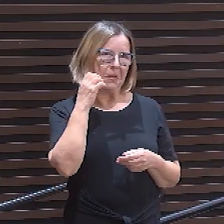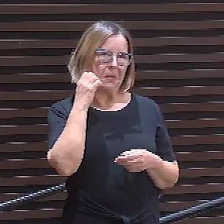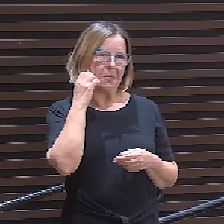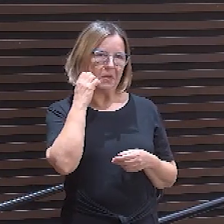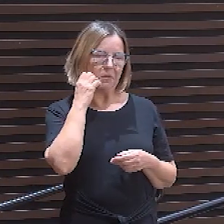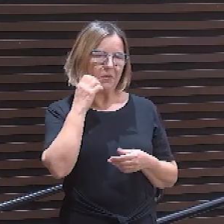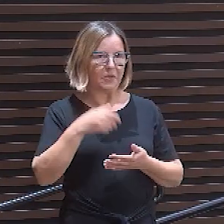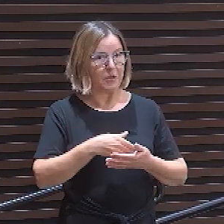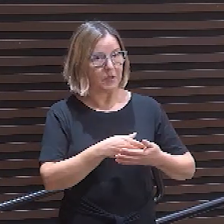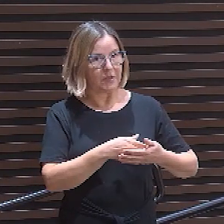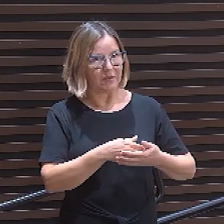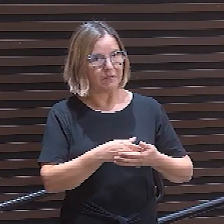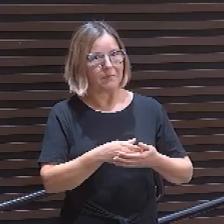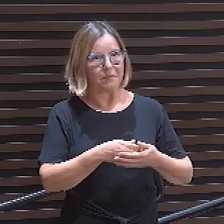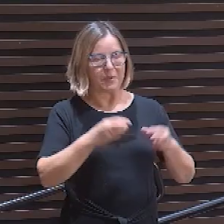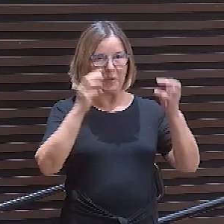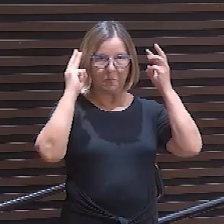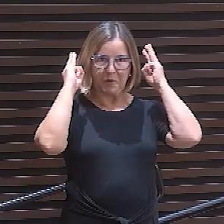avós,